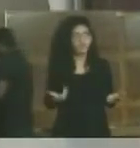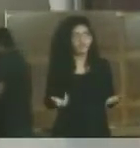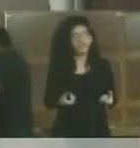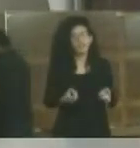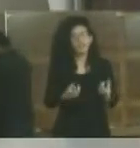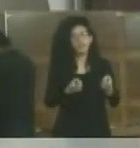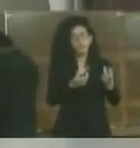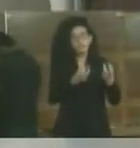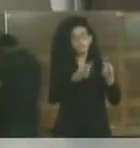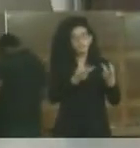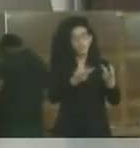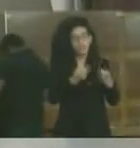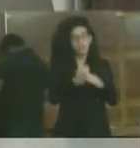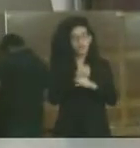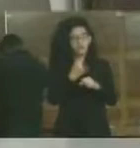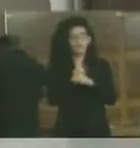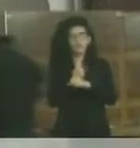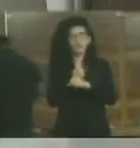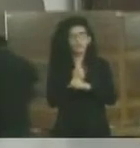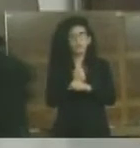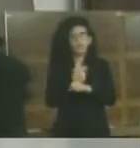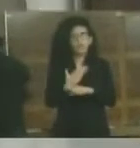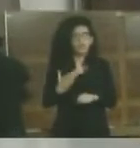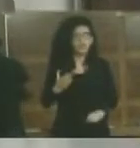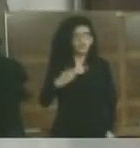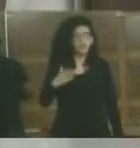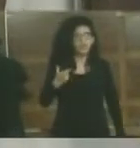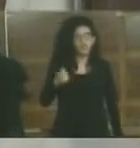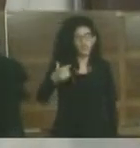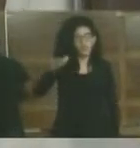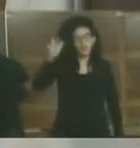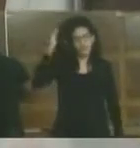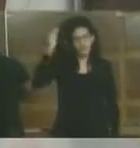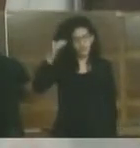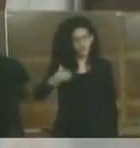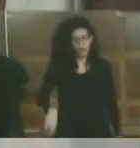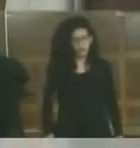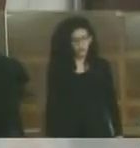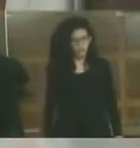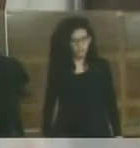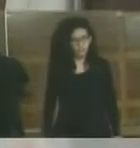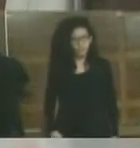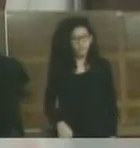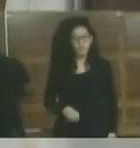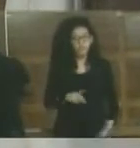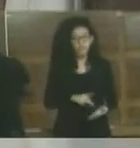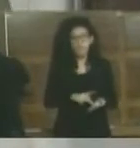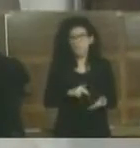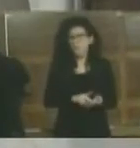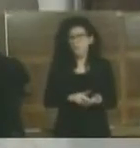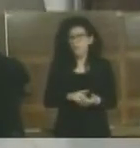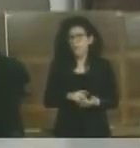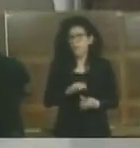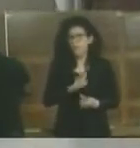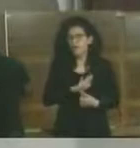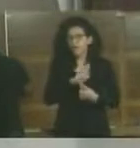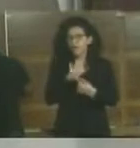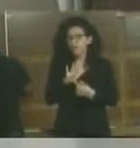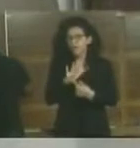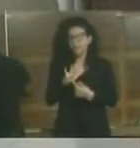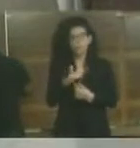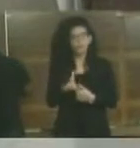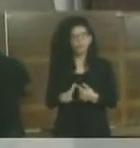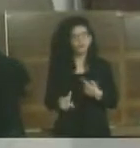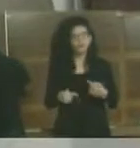vender como sucata uma obra que quase 60% pronta, é realmente mostrar que nós não temos